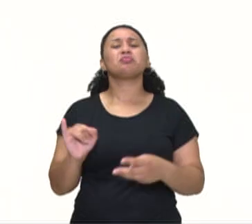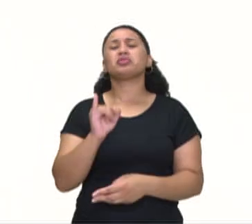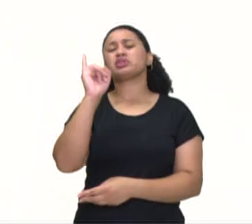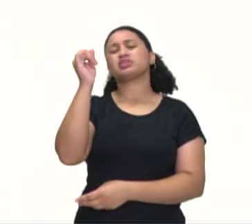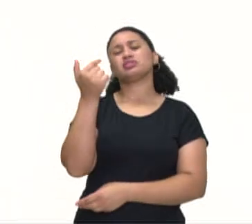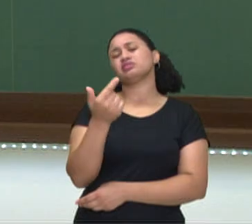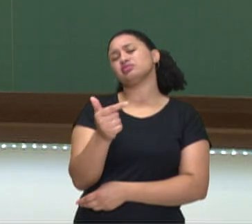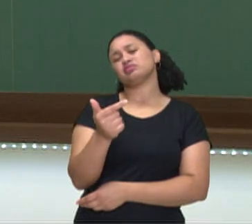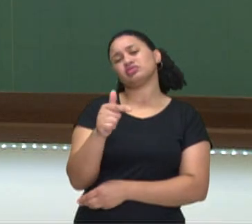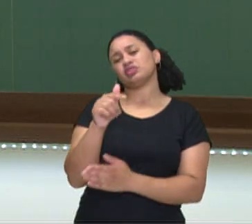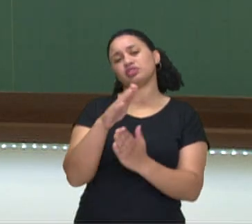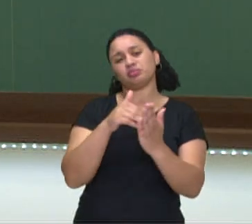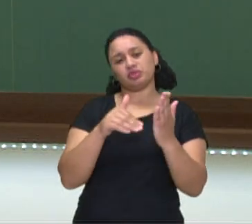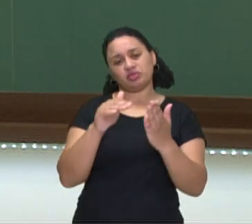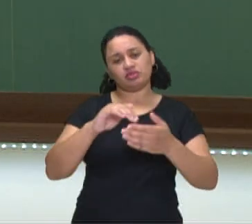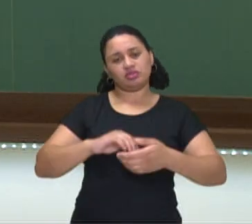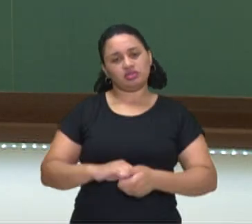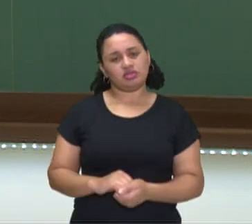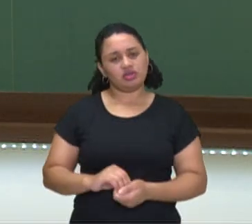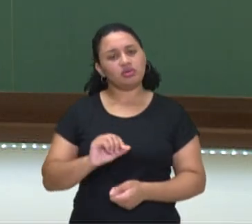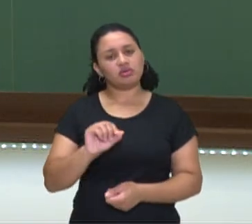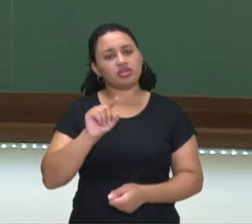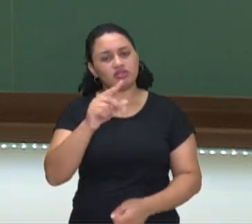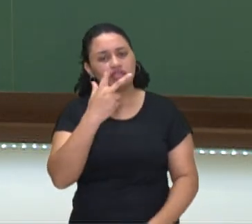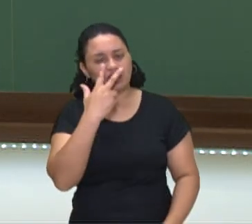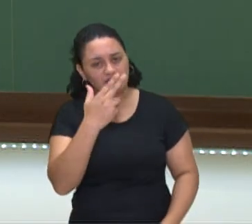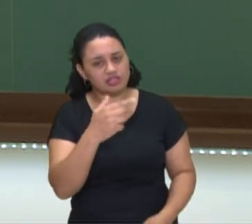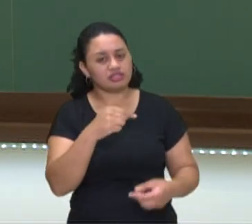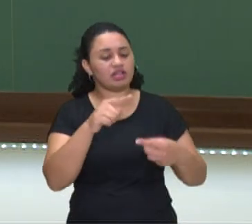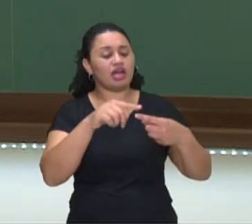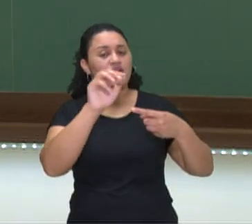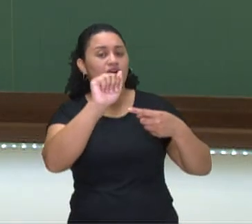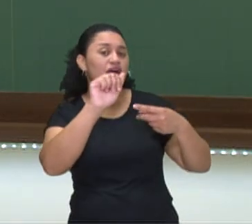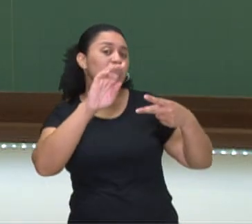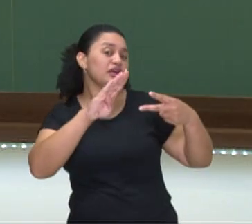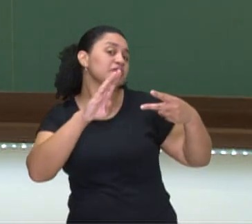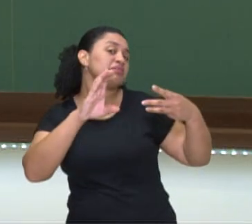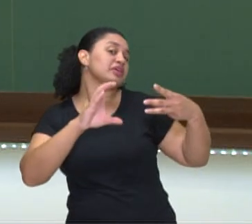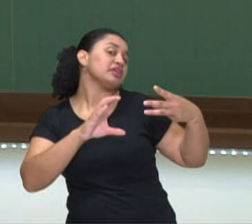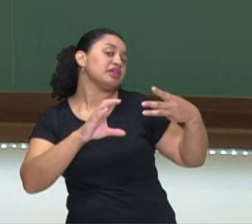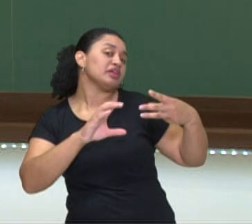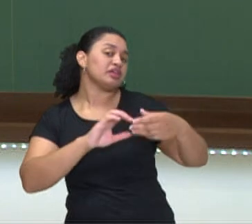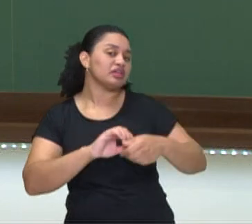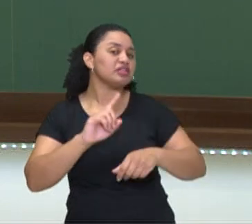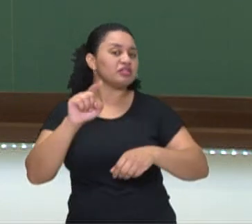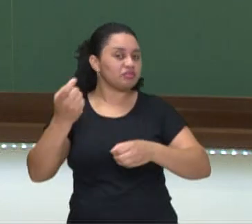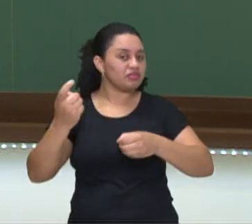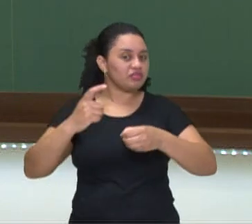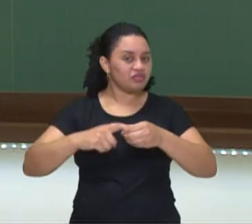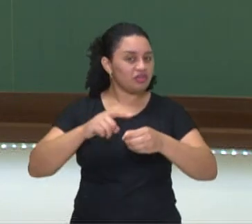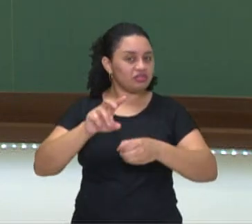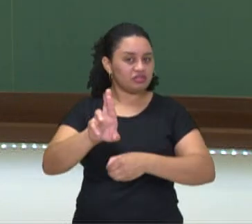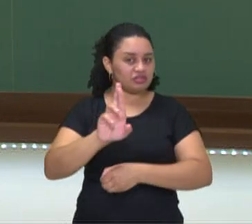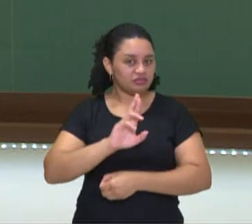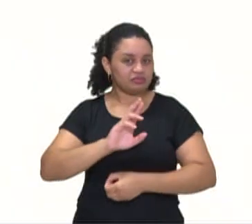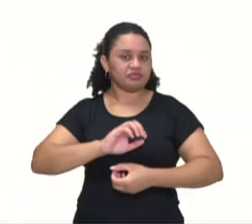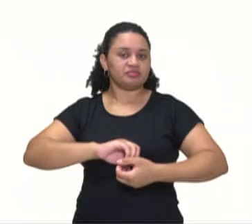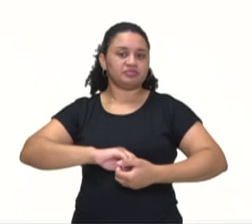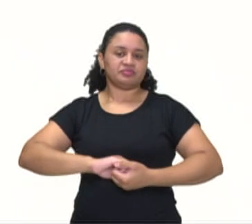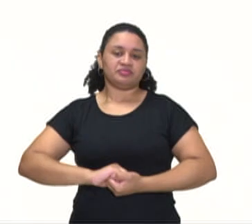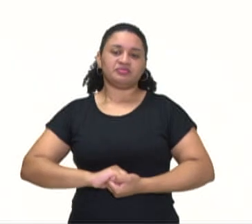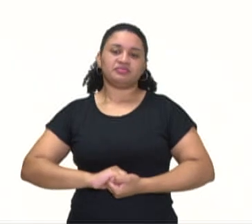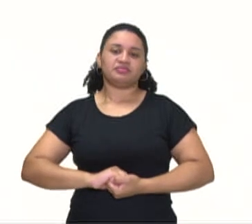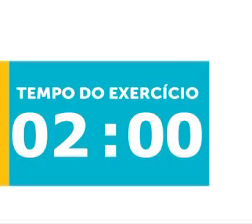na pintura. O que você acha? Você acha que é letra A, letra B ou letra C? Eu já volto com a resposta.